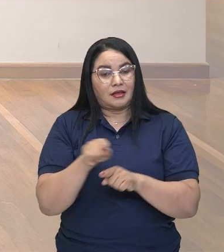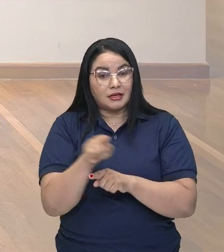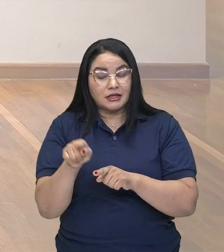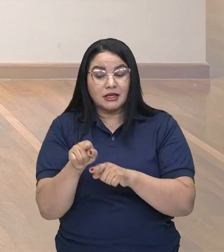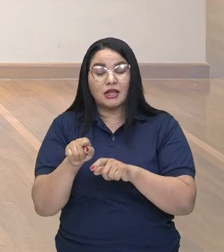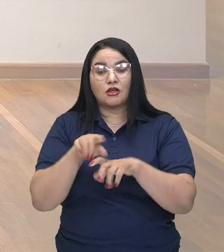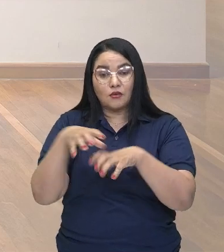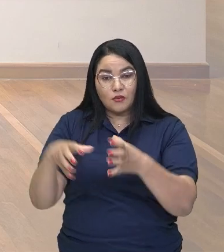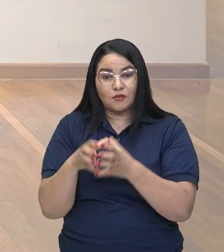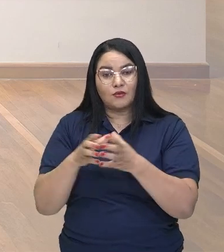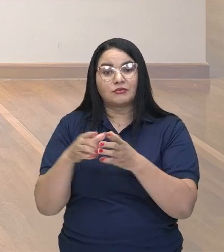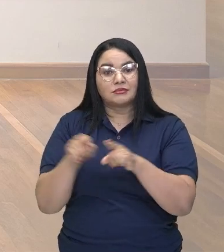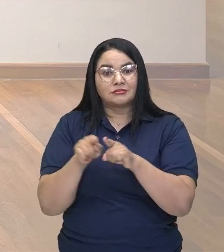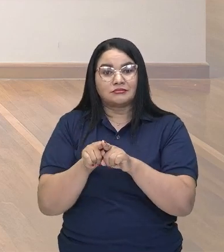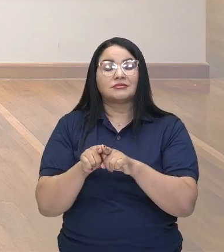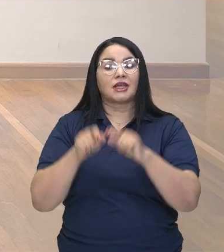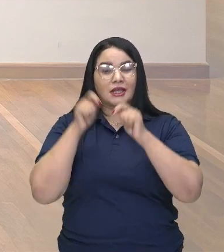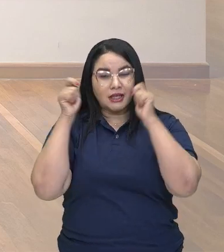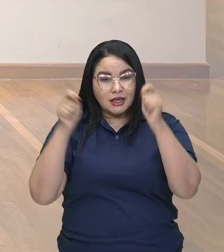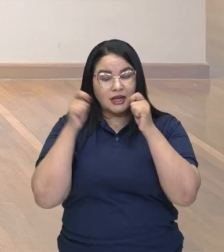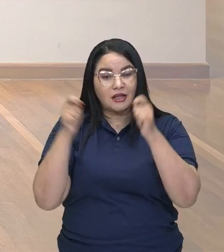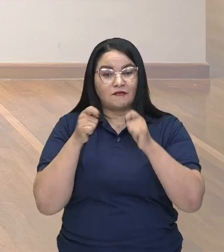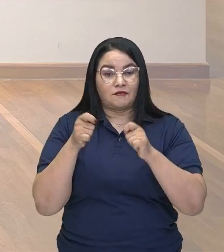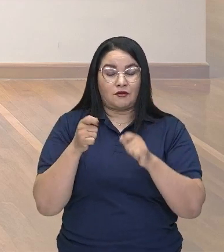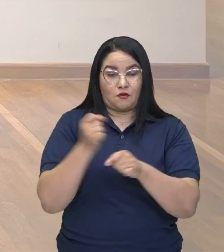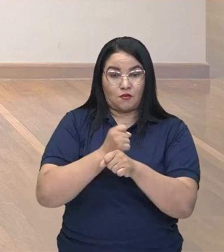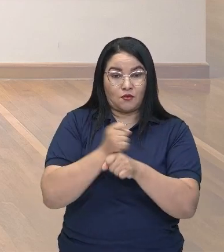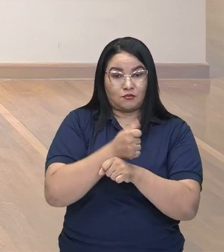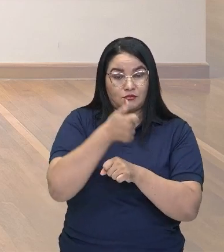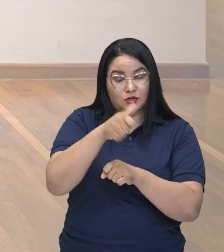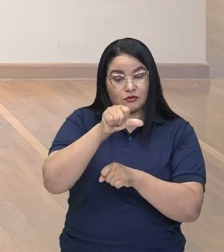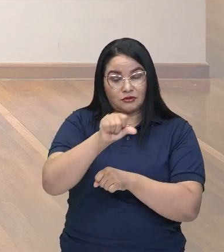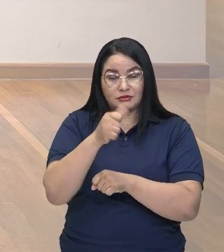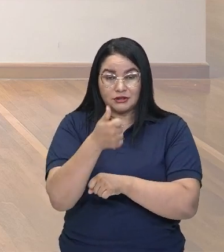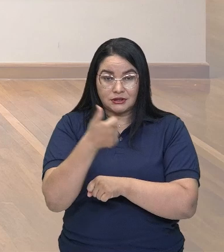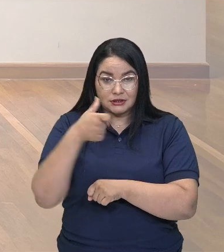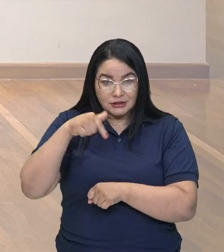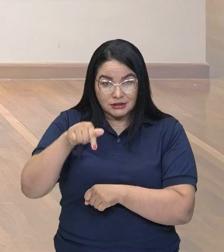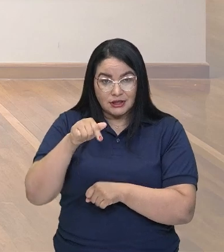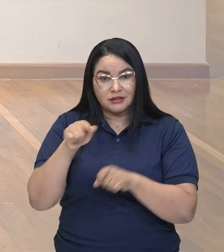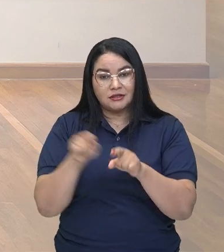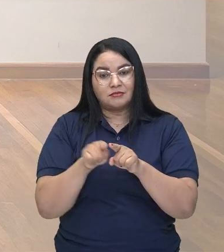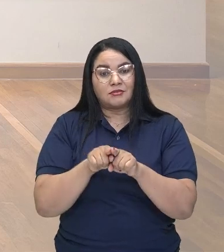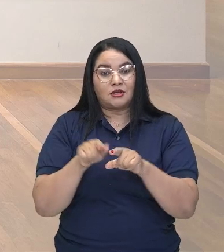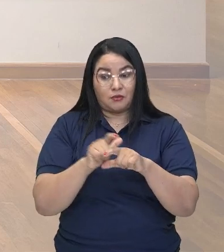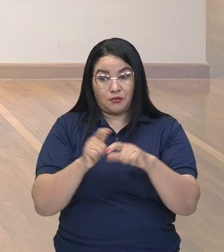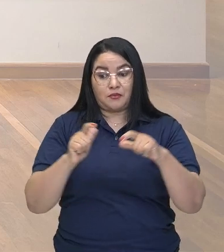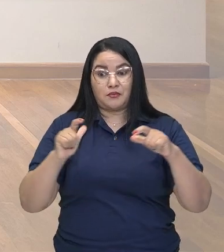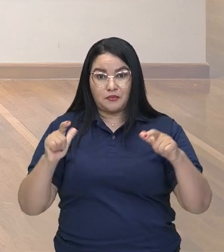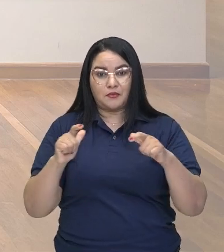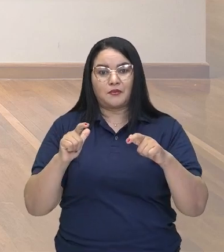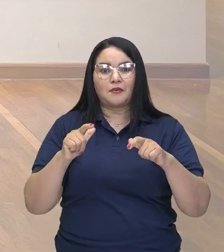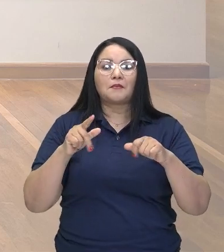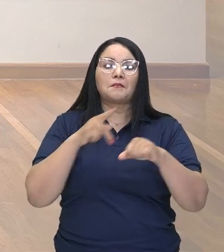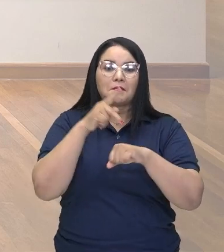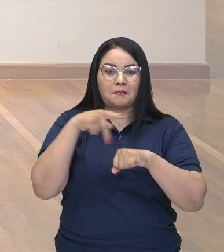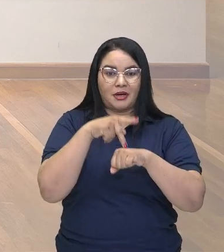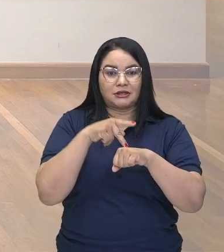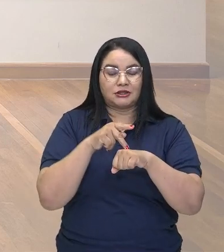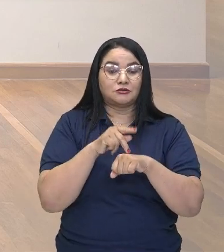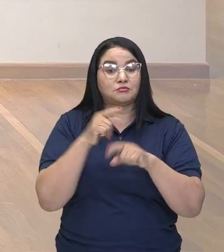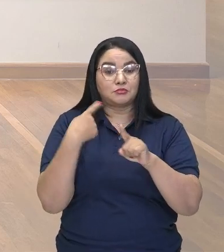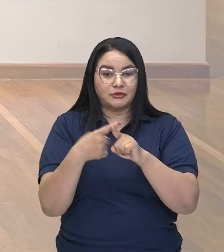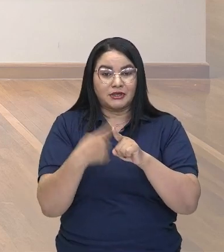operários promoviam greves como as de 1917 e inúmeras outras que explodiu pelo país. Então vai haver uma